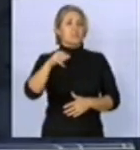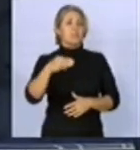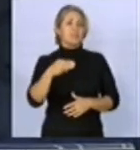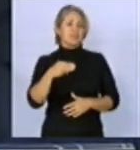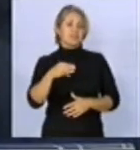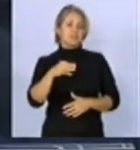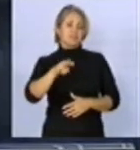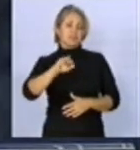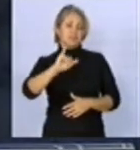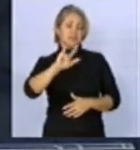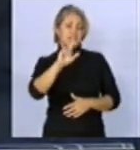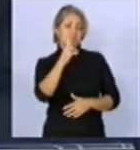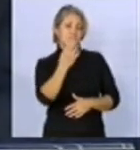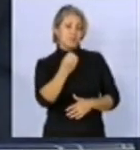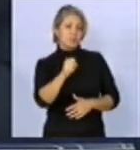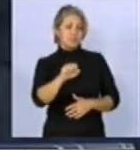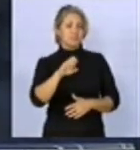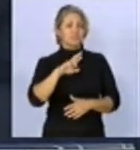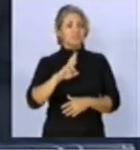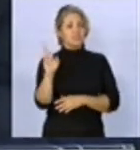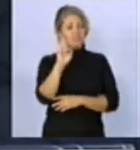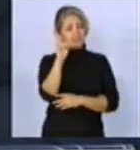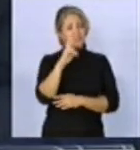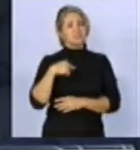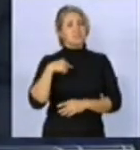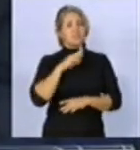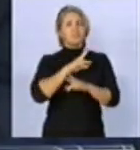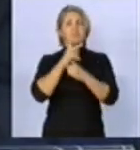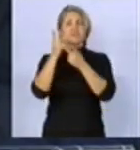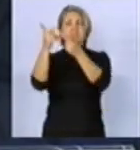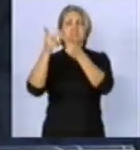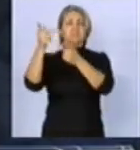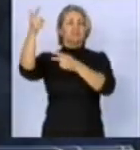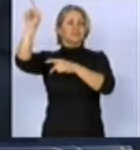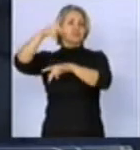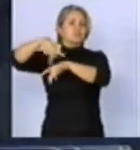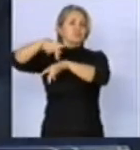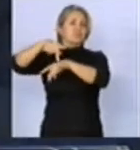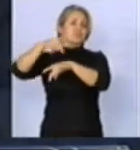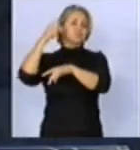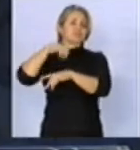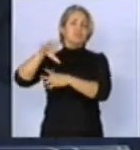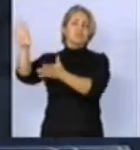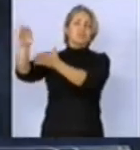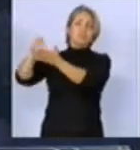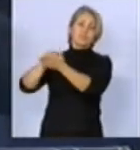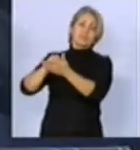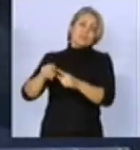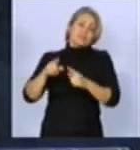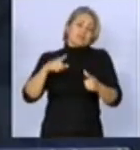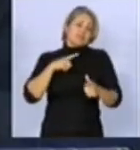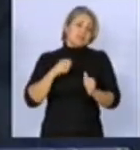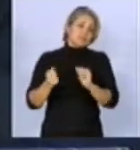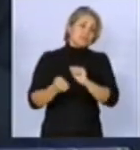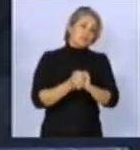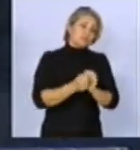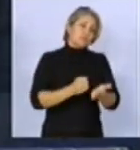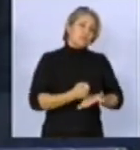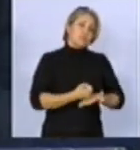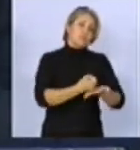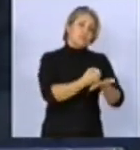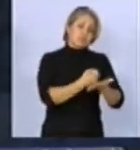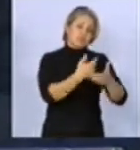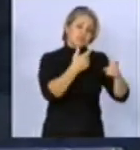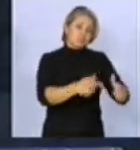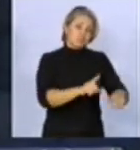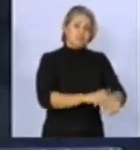visitamos Ilhas é Union visitamos África do Sul no entanto essa fase com a cor da ufrb é